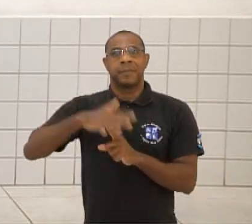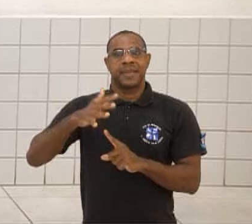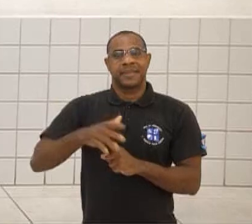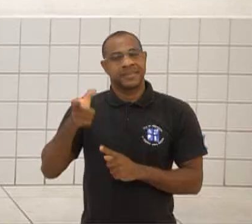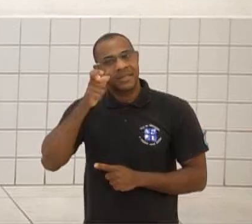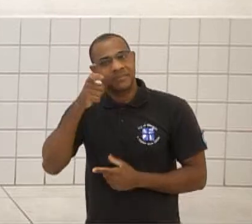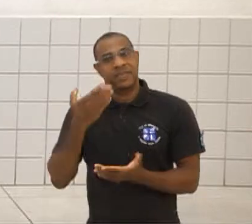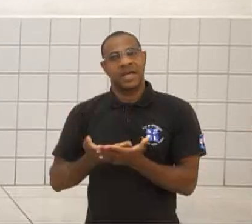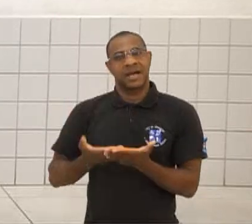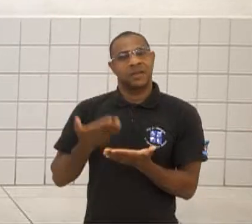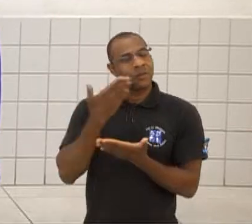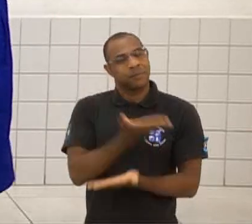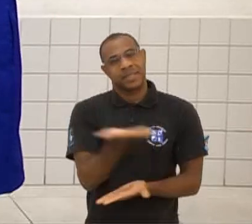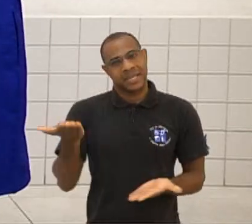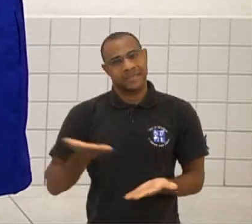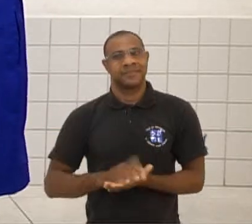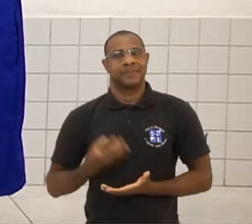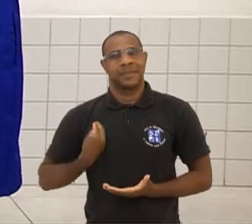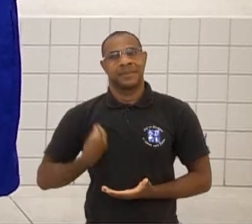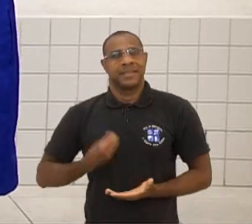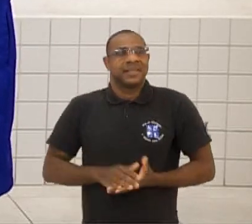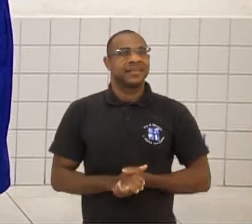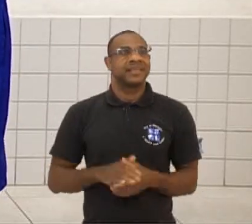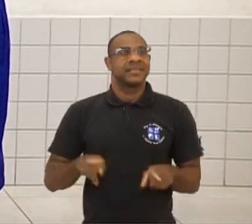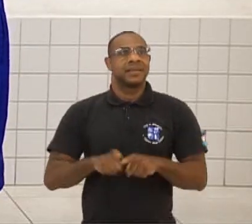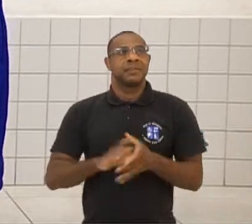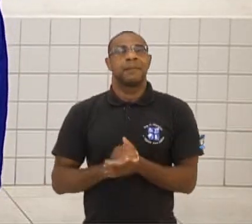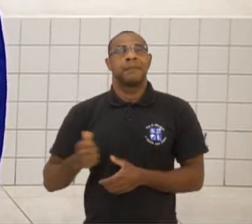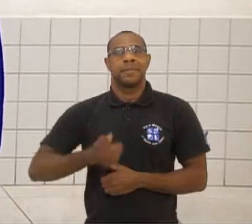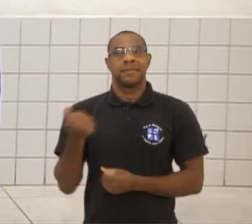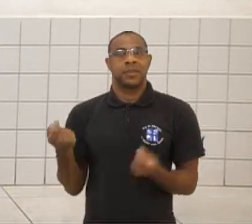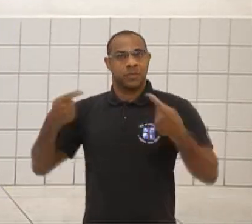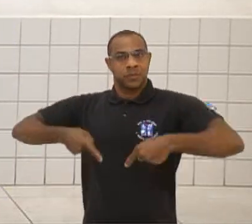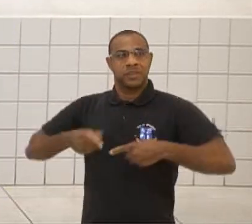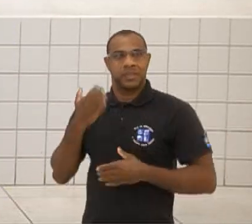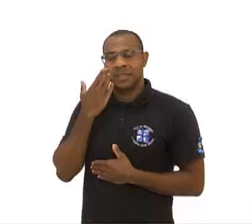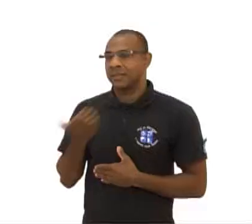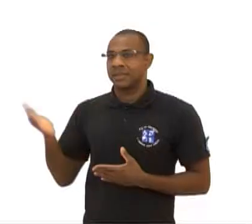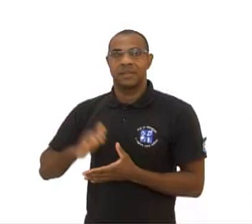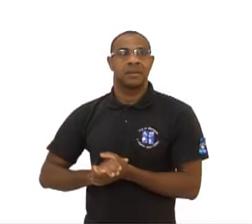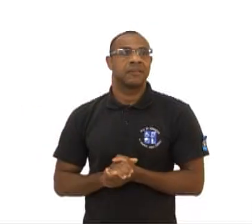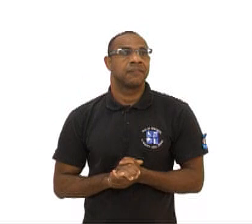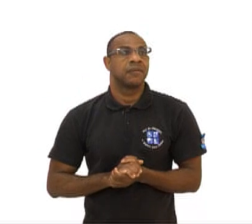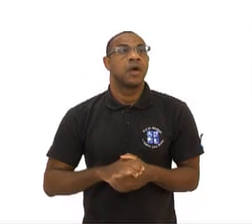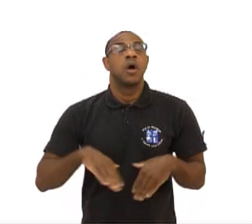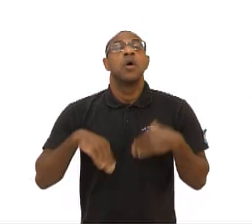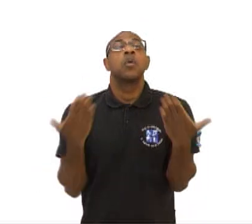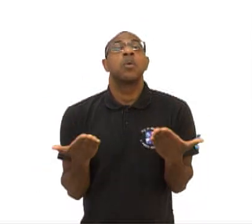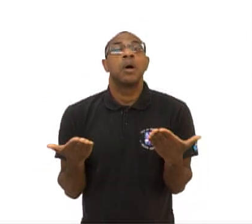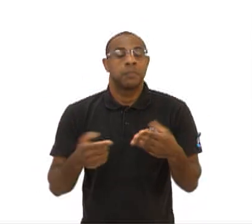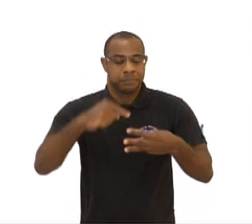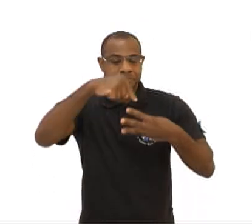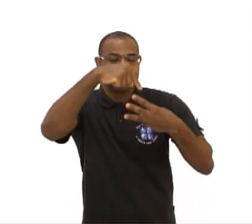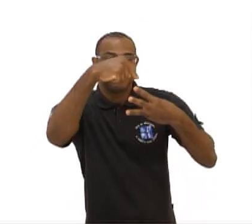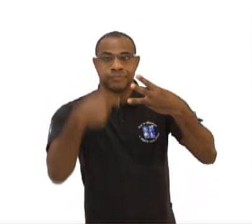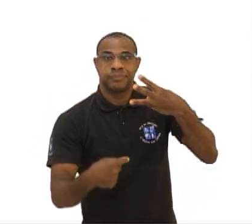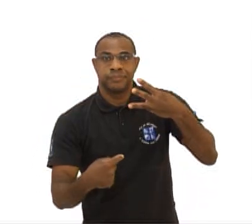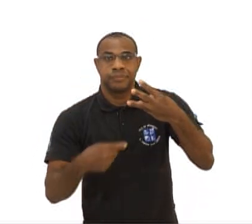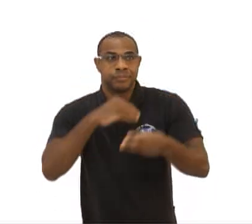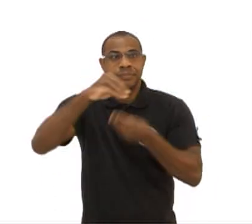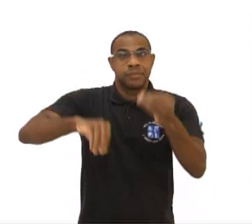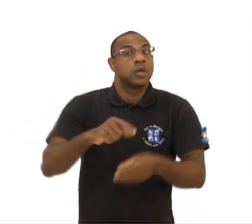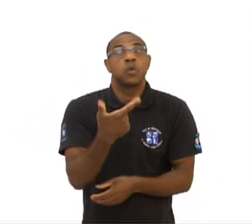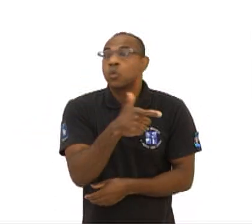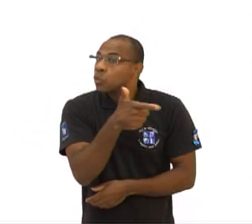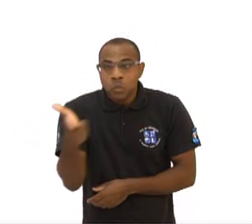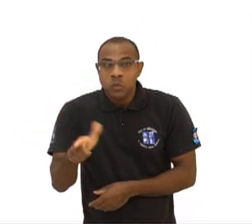Muito obrigada pela presença de vocês. E o nosso primeiro quiz, Prof. Beth. Sim, vamos lá então? Qual das reações a seguir